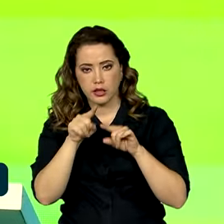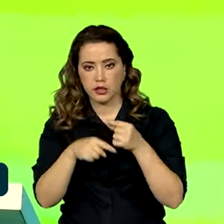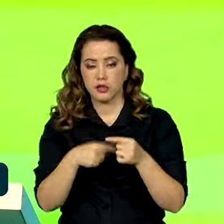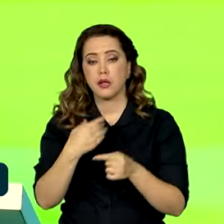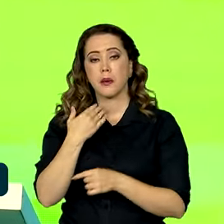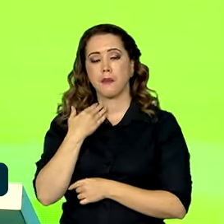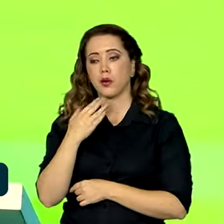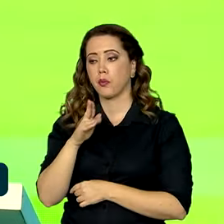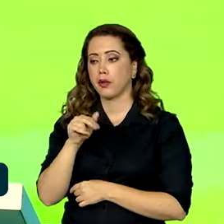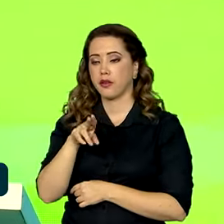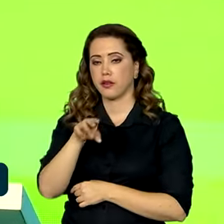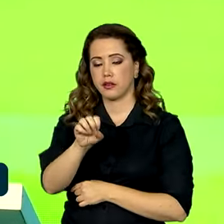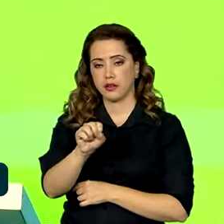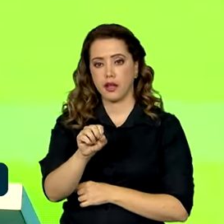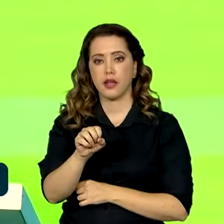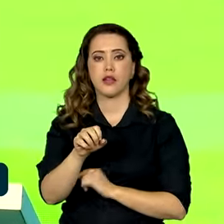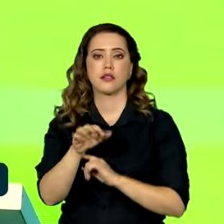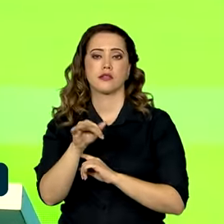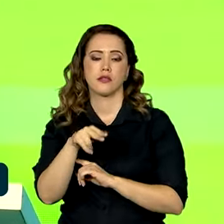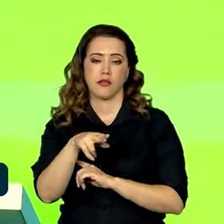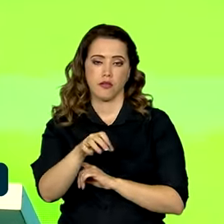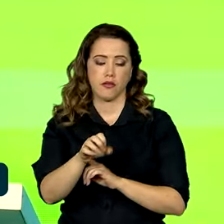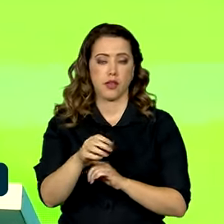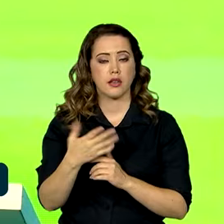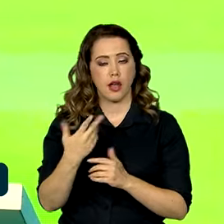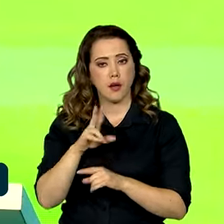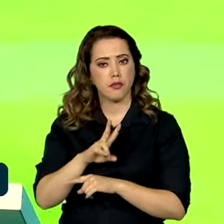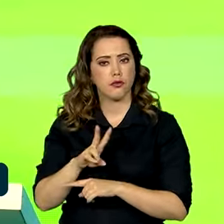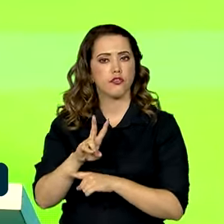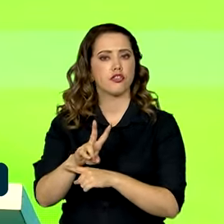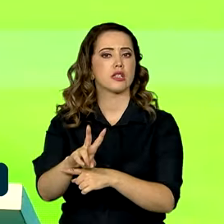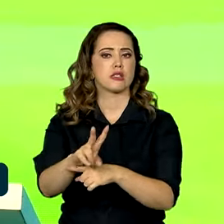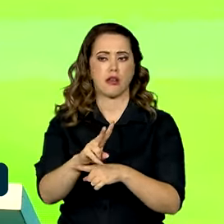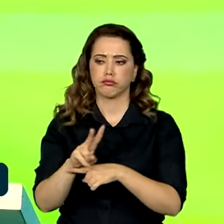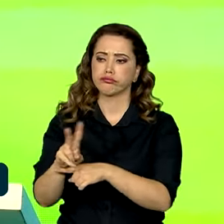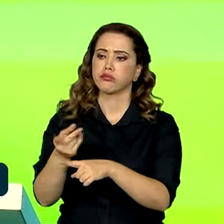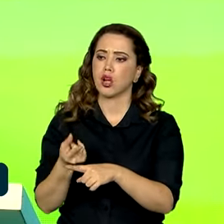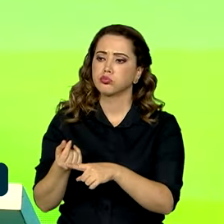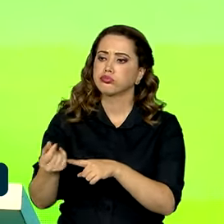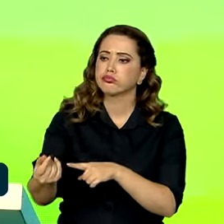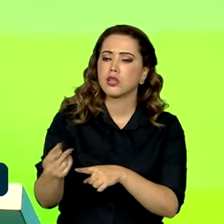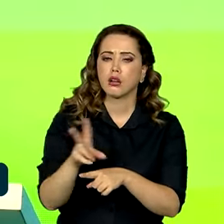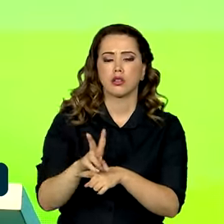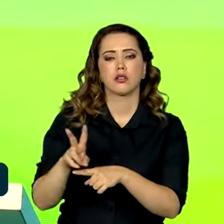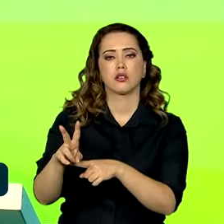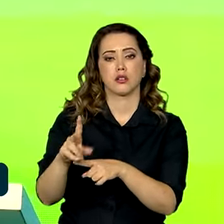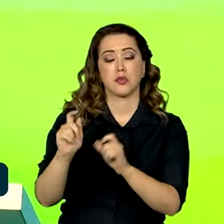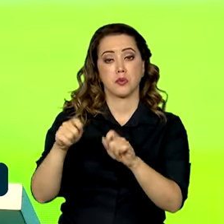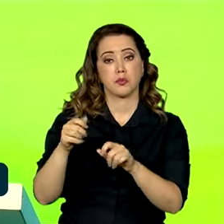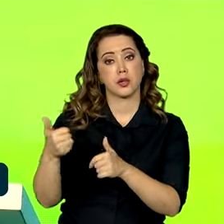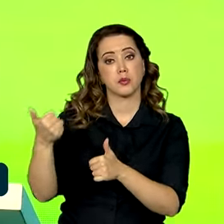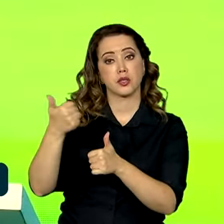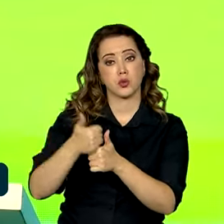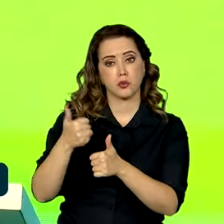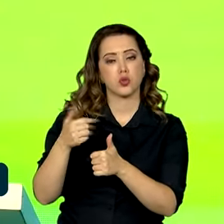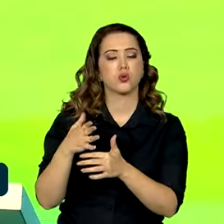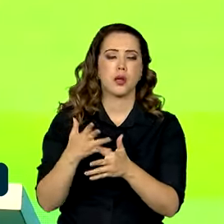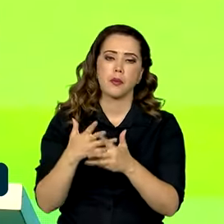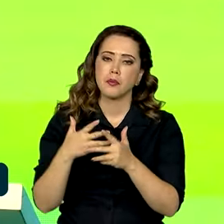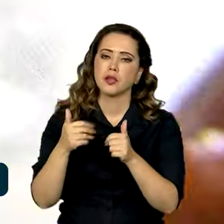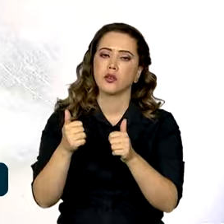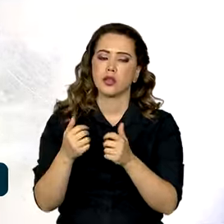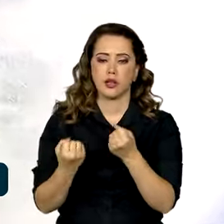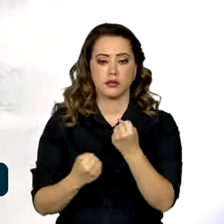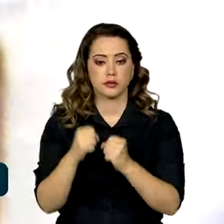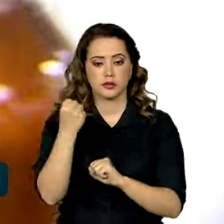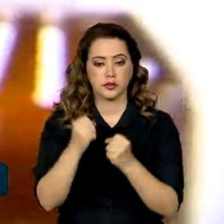financiam a substituição de máquinas, equipamentos, tudo que puder, termos de digitalização para melhorar a